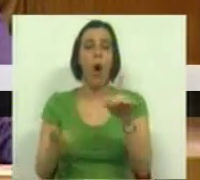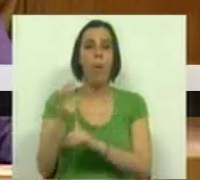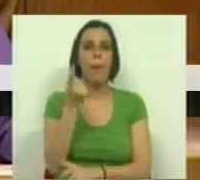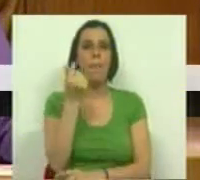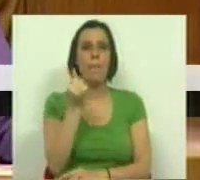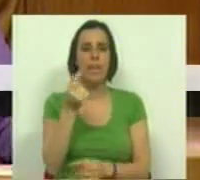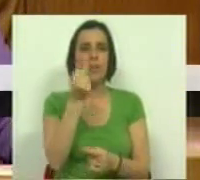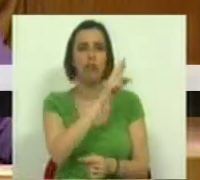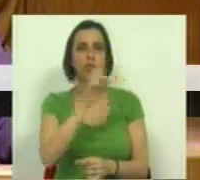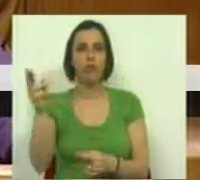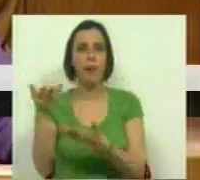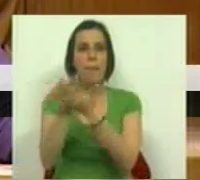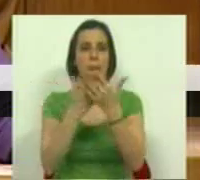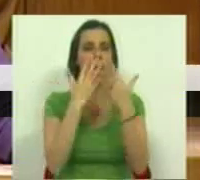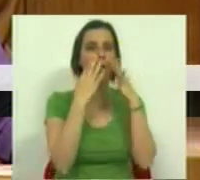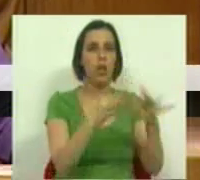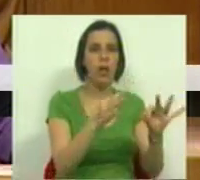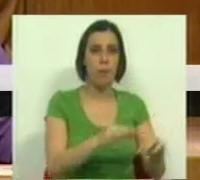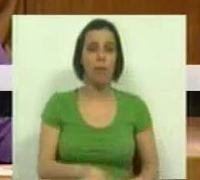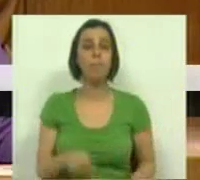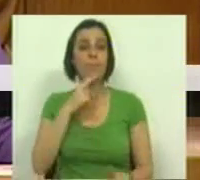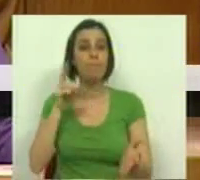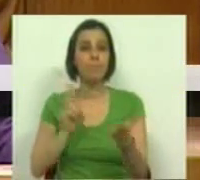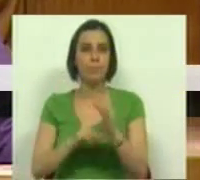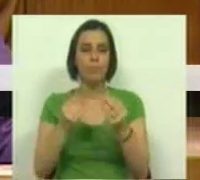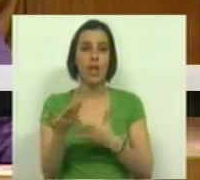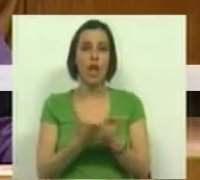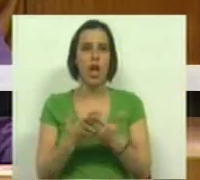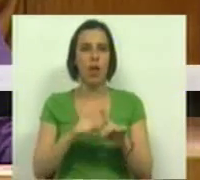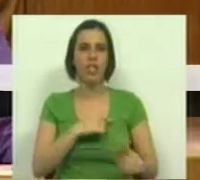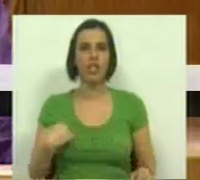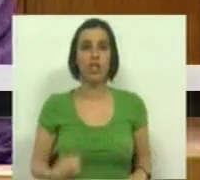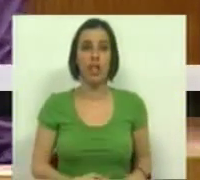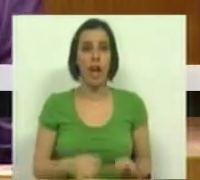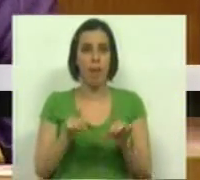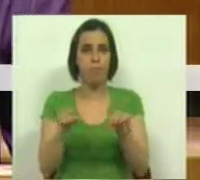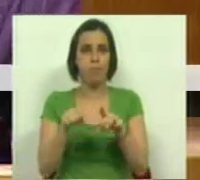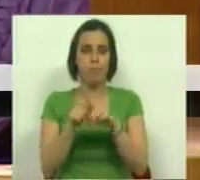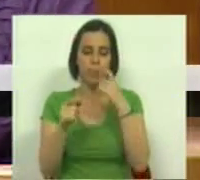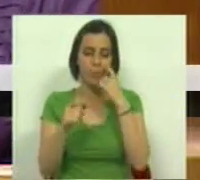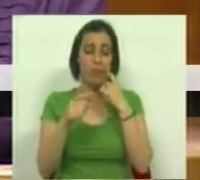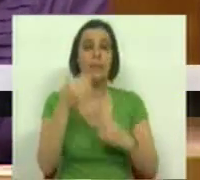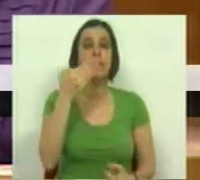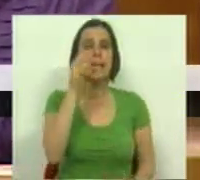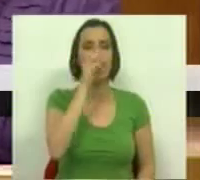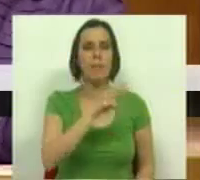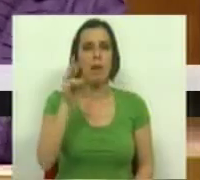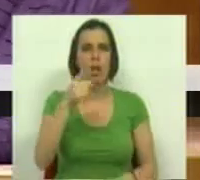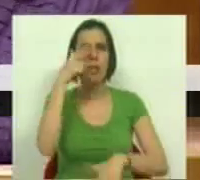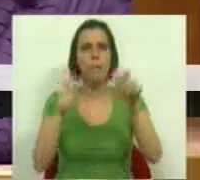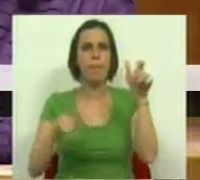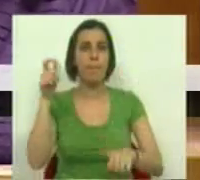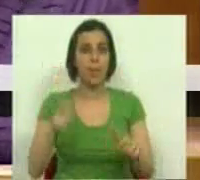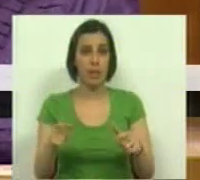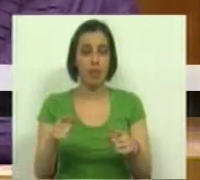aumento dos preços das tarifas no mercado regulado. É o verdadeiro negócio da China. Enquanto 7 milhões de